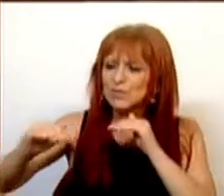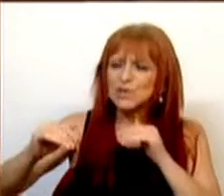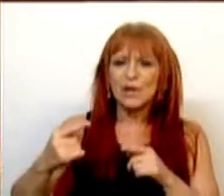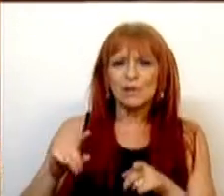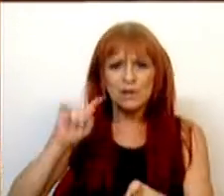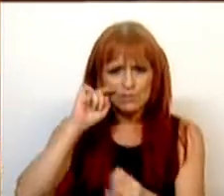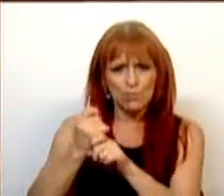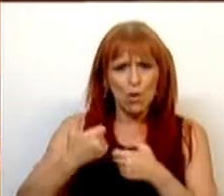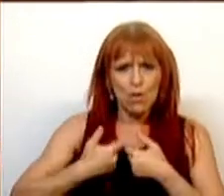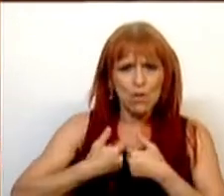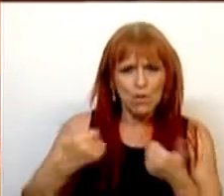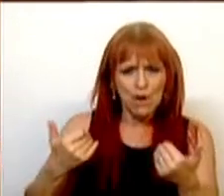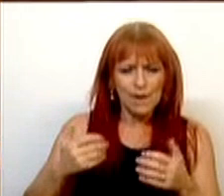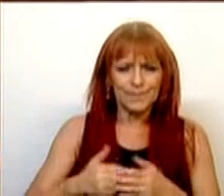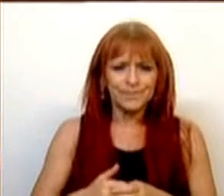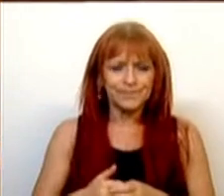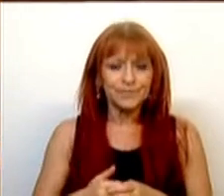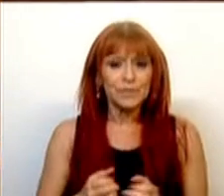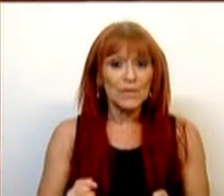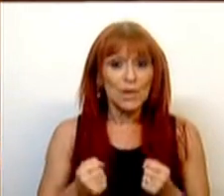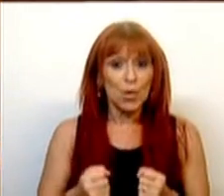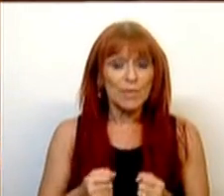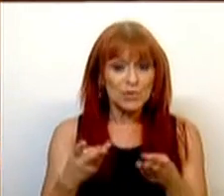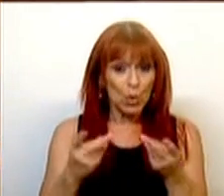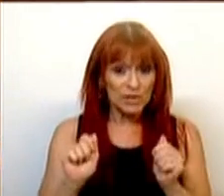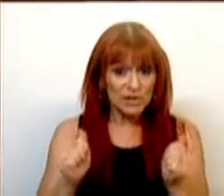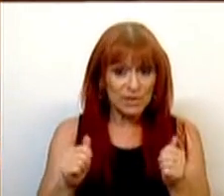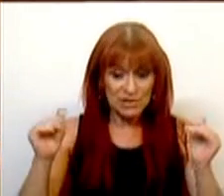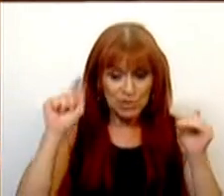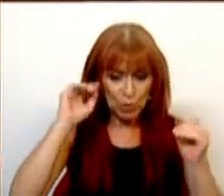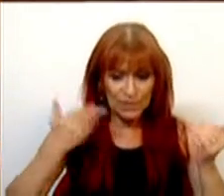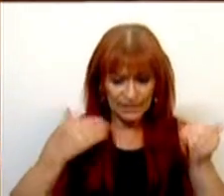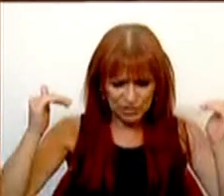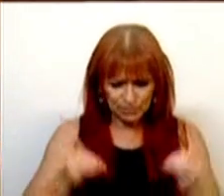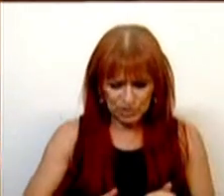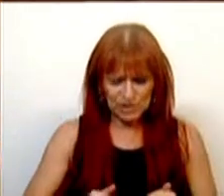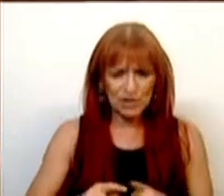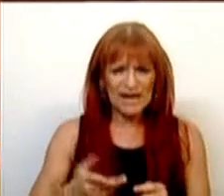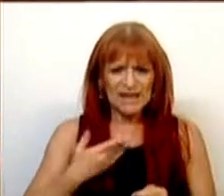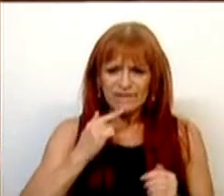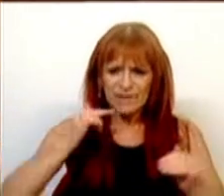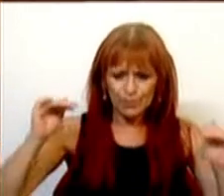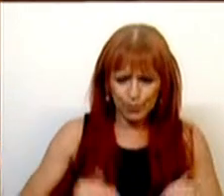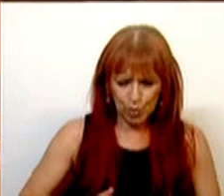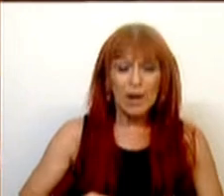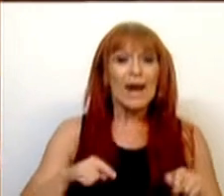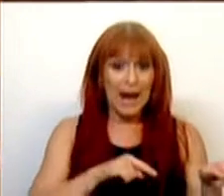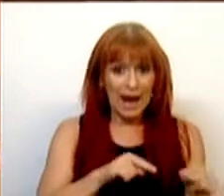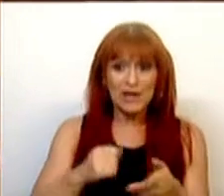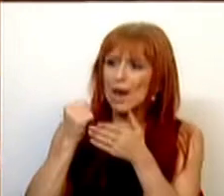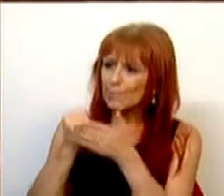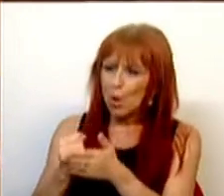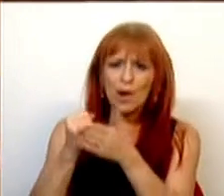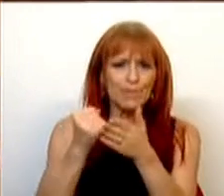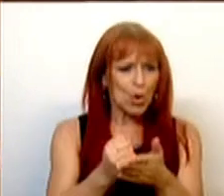que nos é exigida. Conseguimos contas certas, conseguimos reduzir o déficit, conseguimos reduzir o endividamento e, com elas,